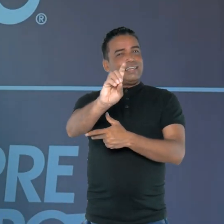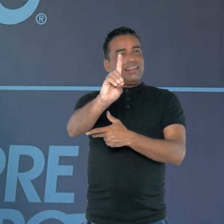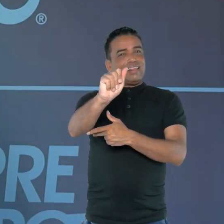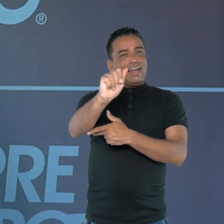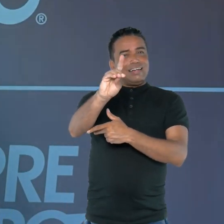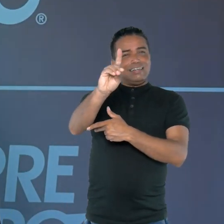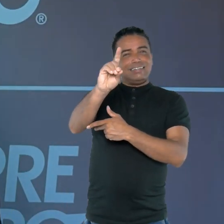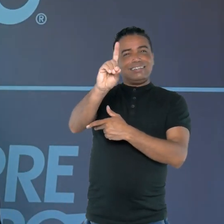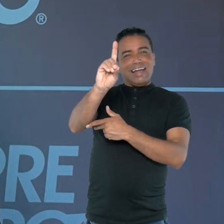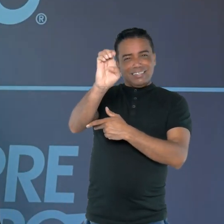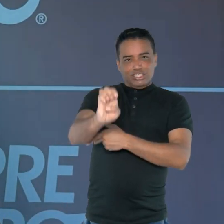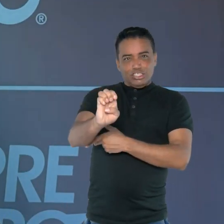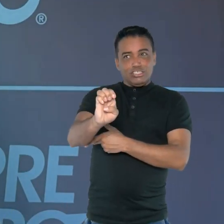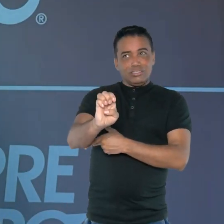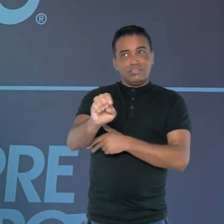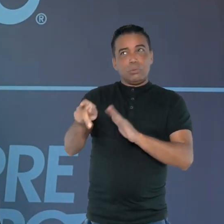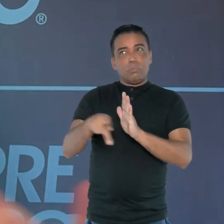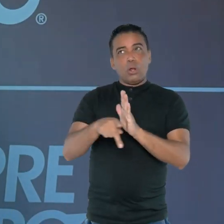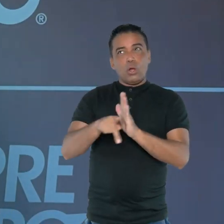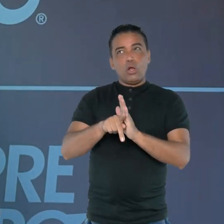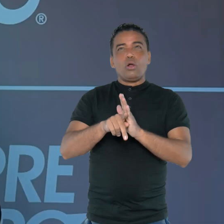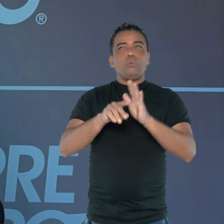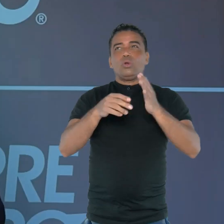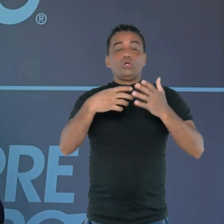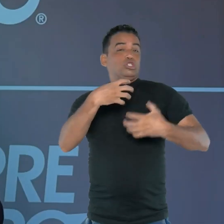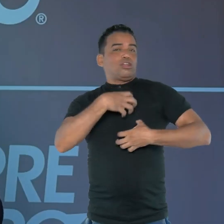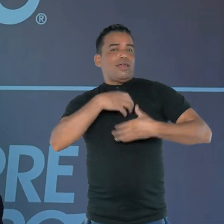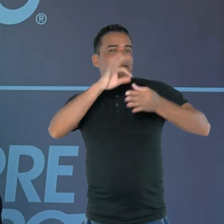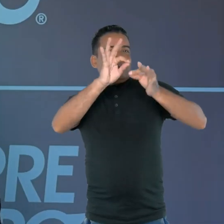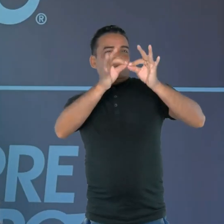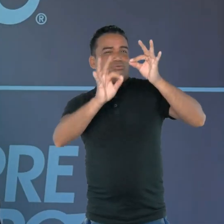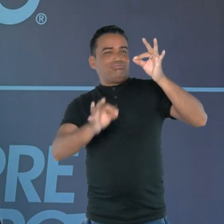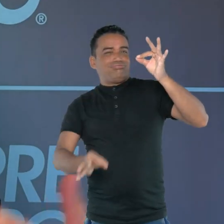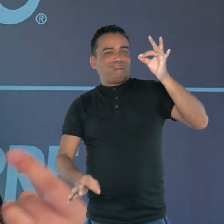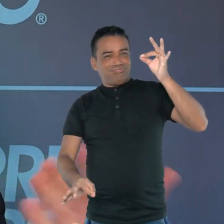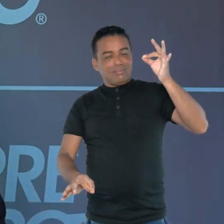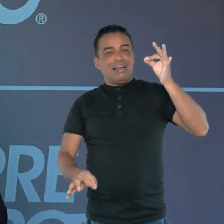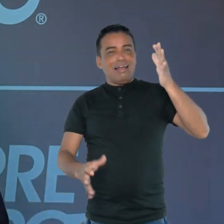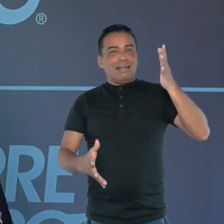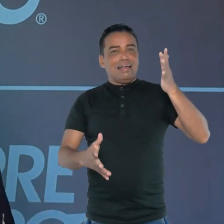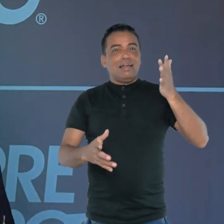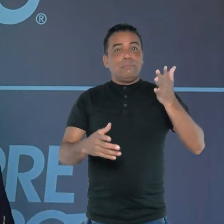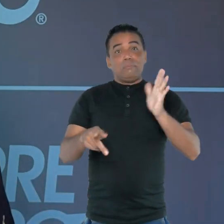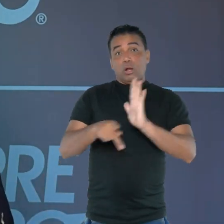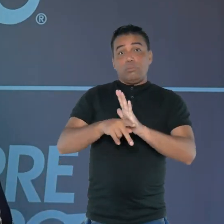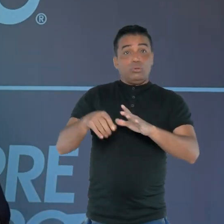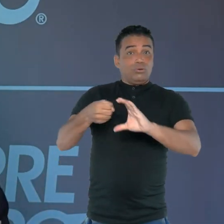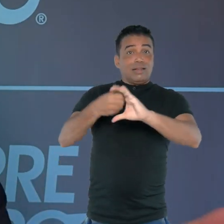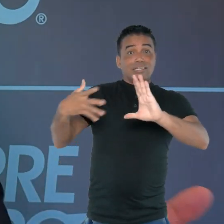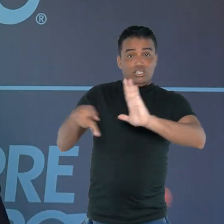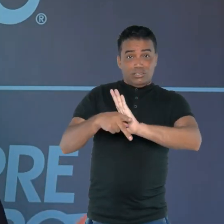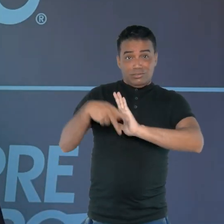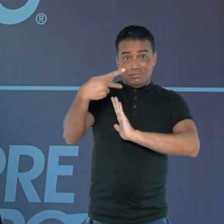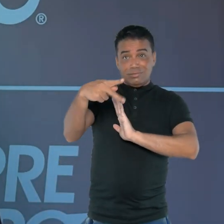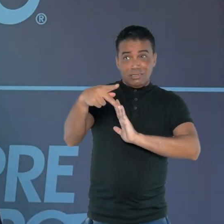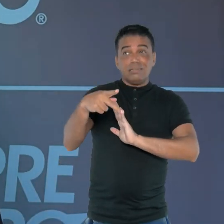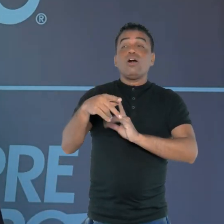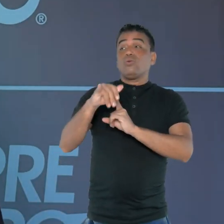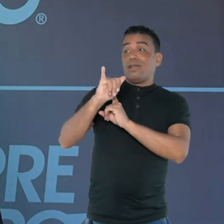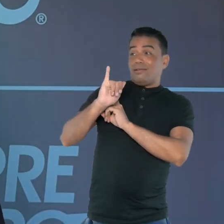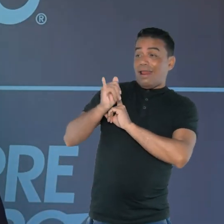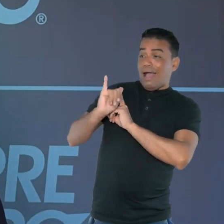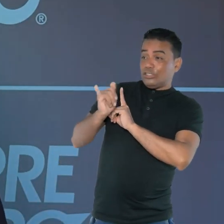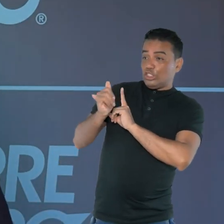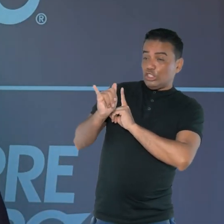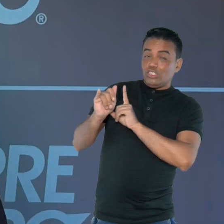de enredo, quanto em termos da sua escrita mesmo. Né? Acho que há contos que são mais narrativos, há outros contos que têm